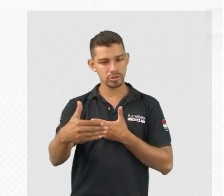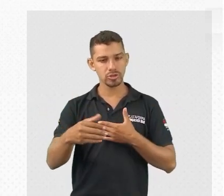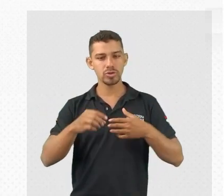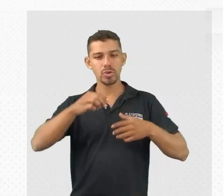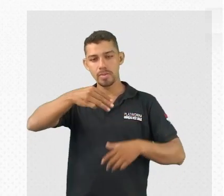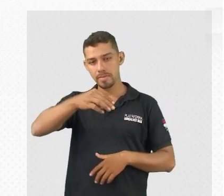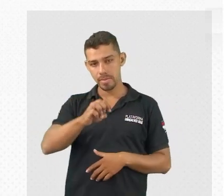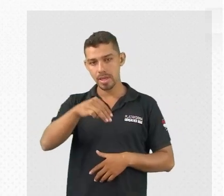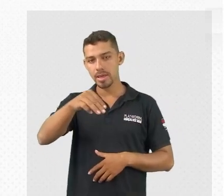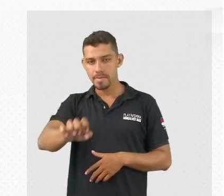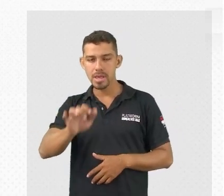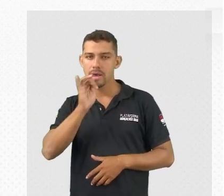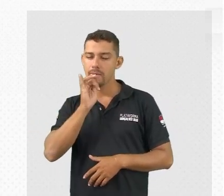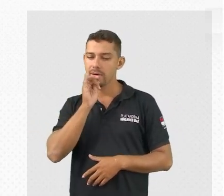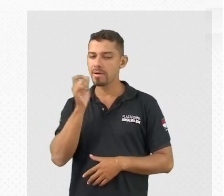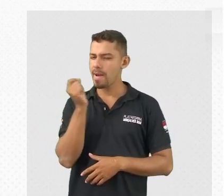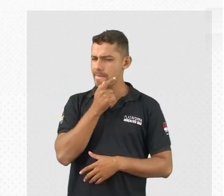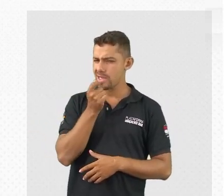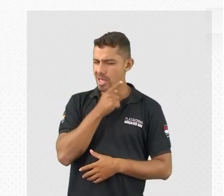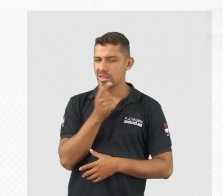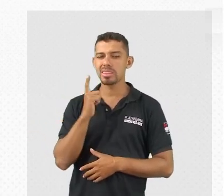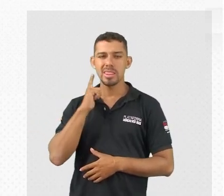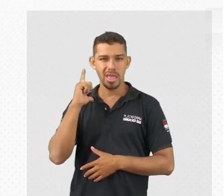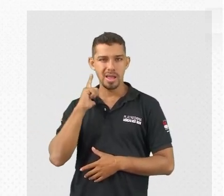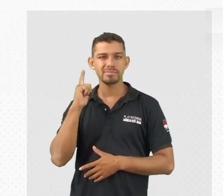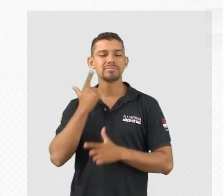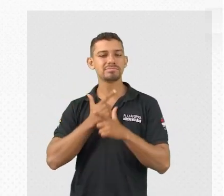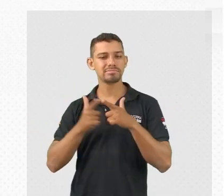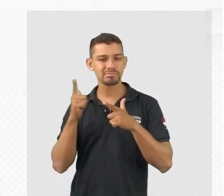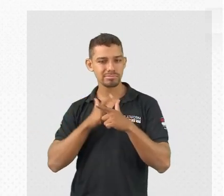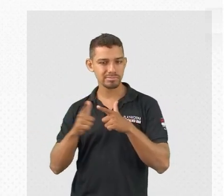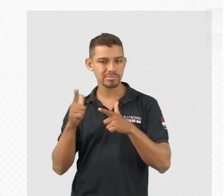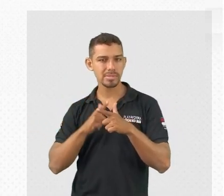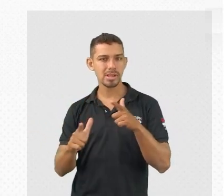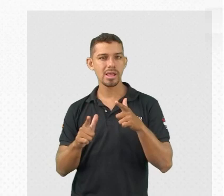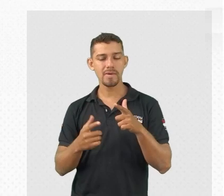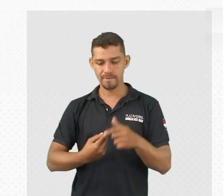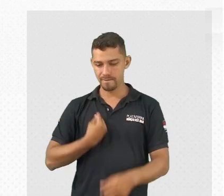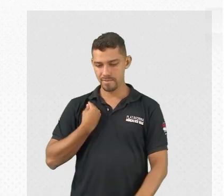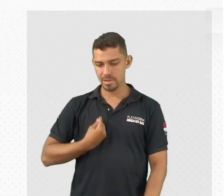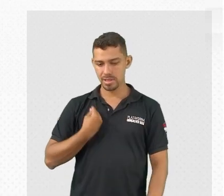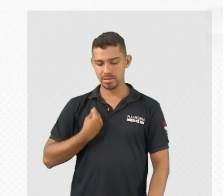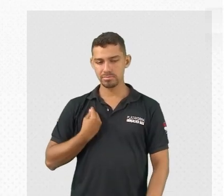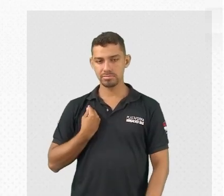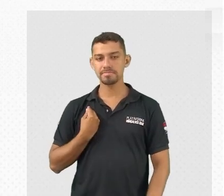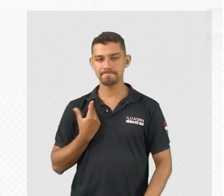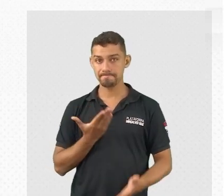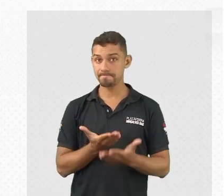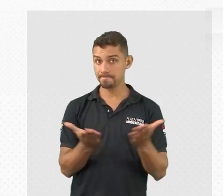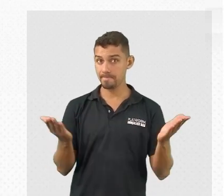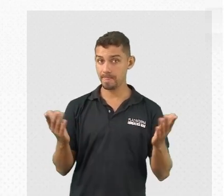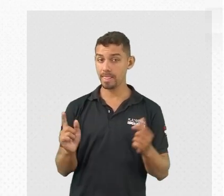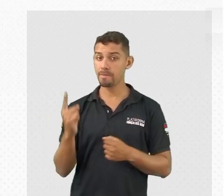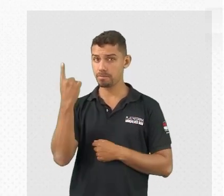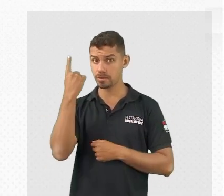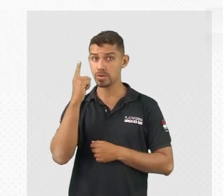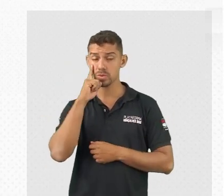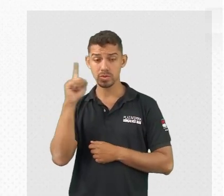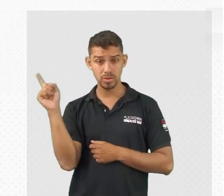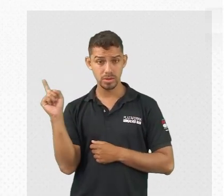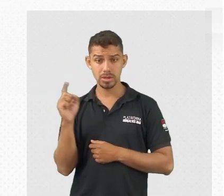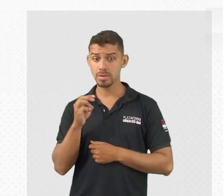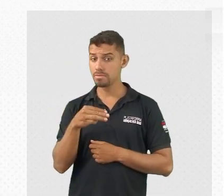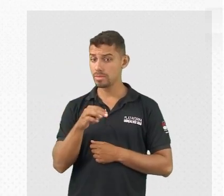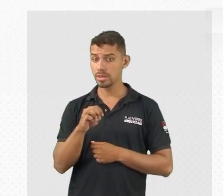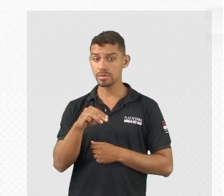que parece ser só uma piada, gera um entendimento problemático sobre a realidade em questão. E uma outra coisa, os